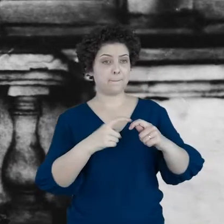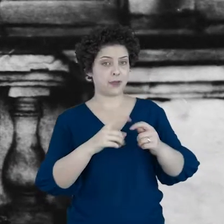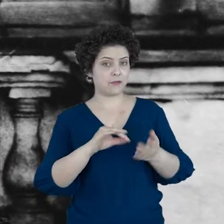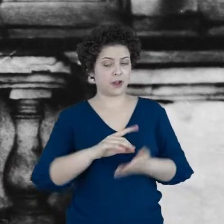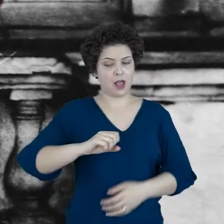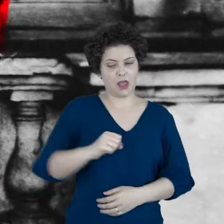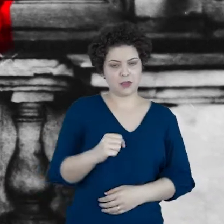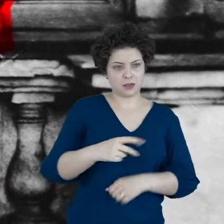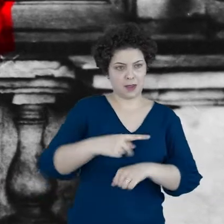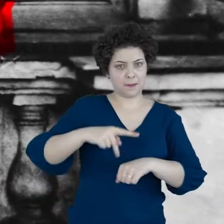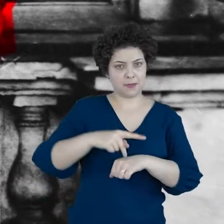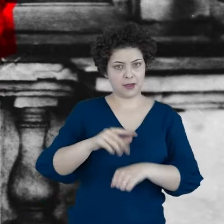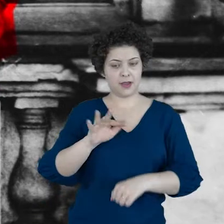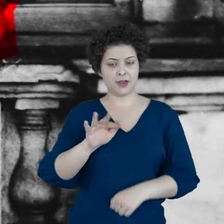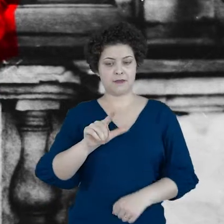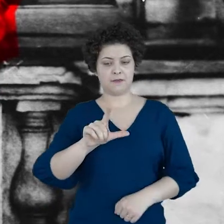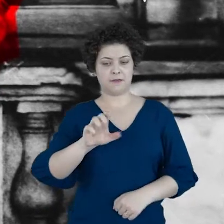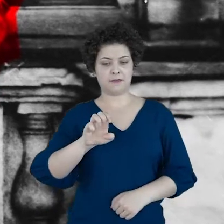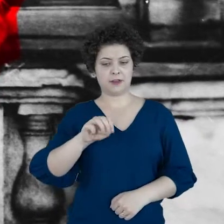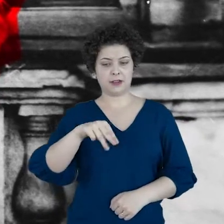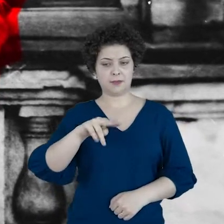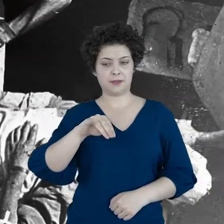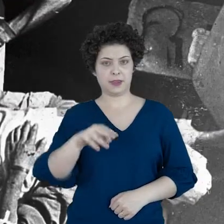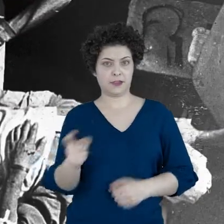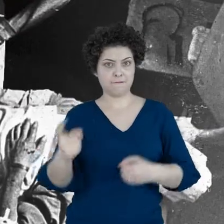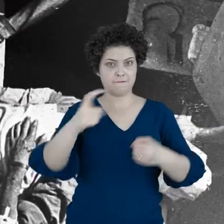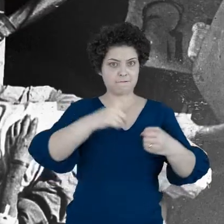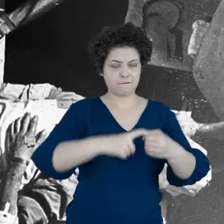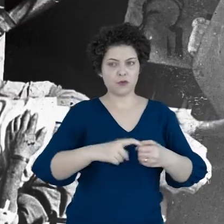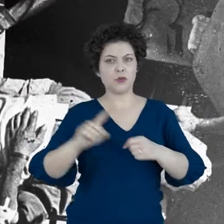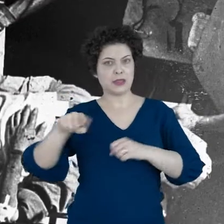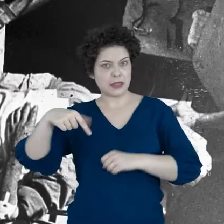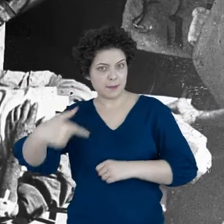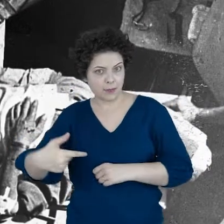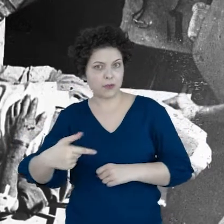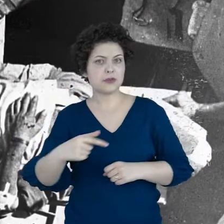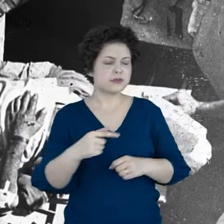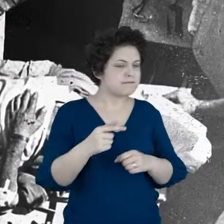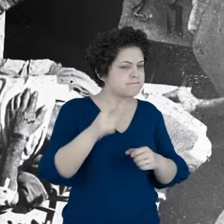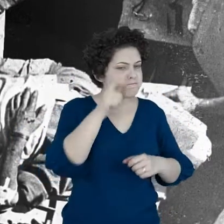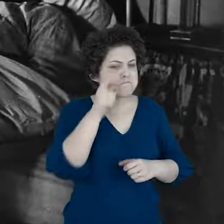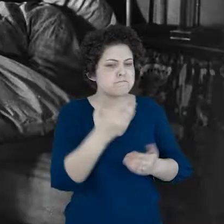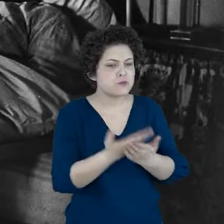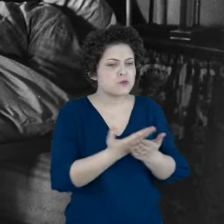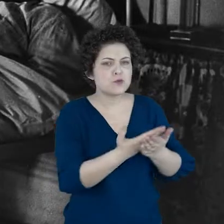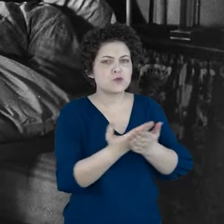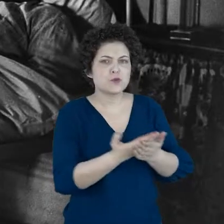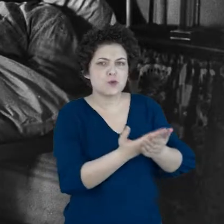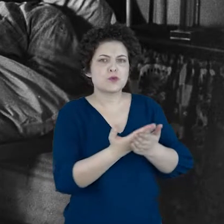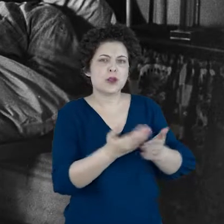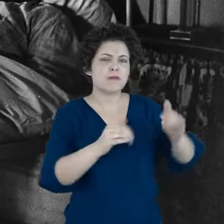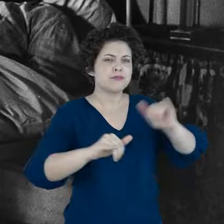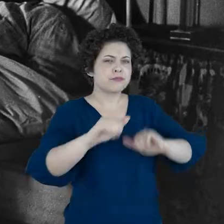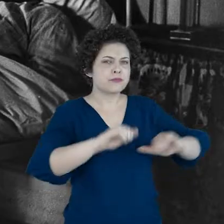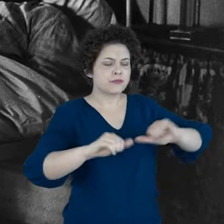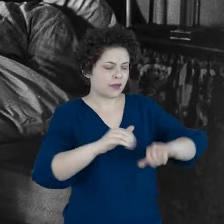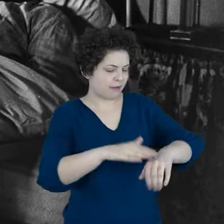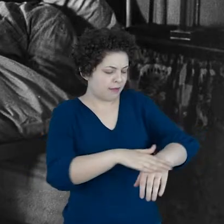escocês Alexander Fleming, voltou da Primeira Guerra interessado em substâncias para tratar feridas